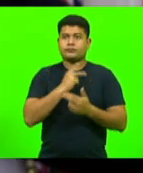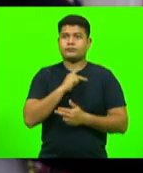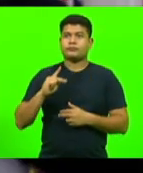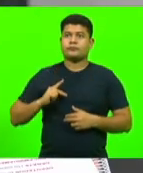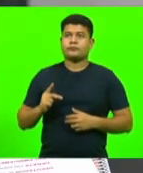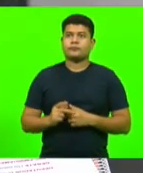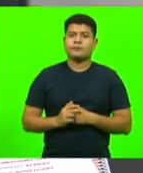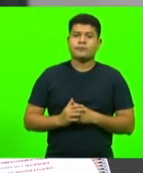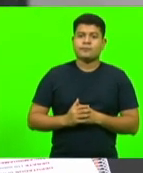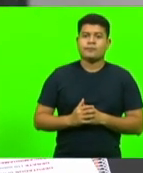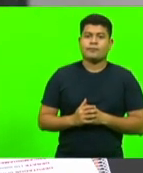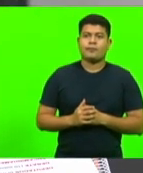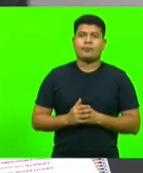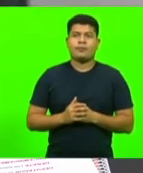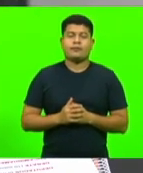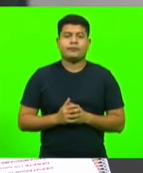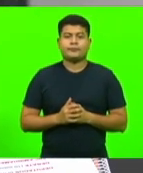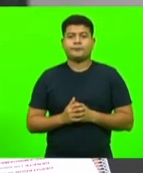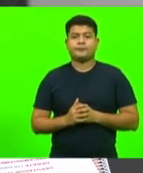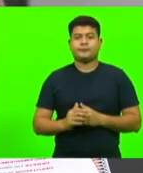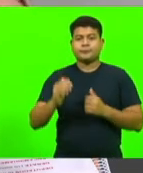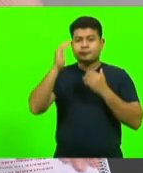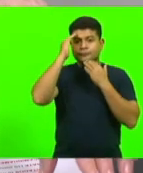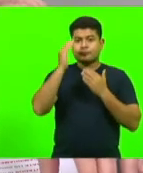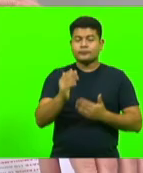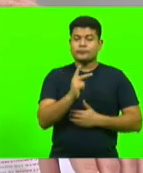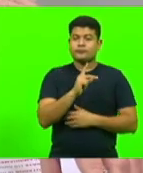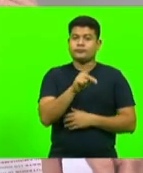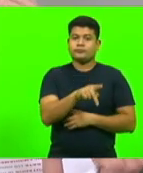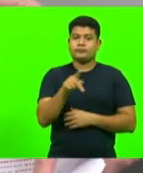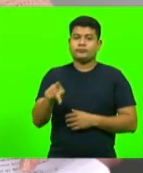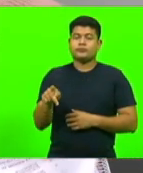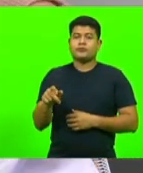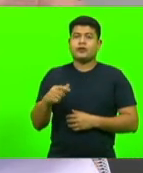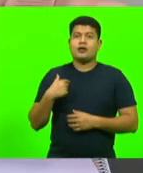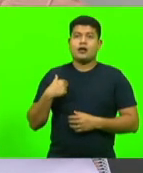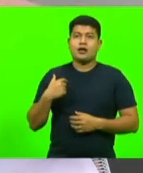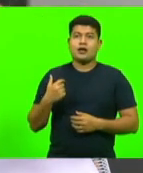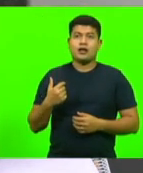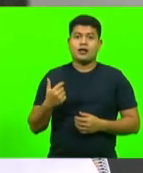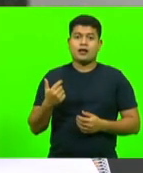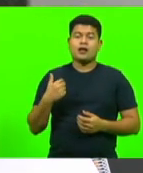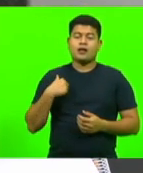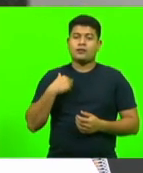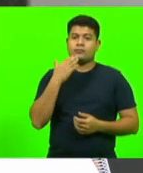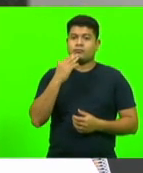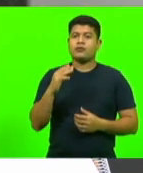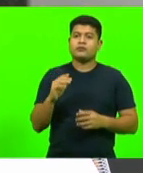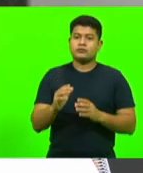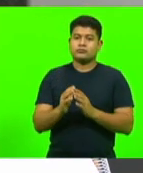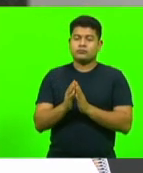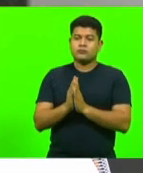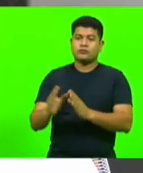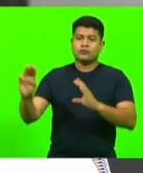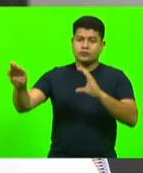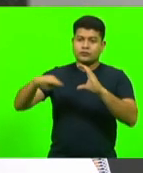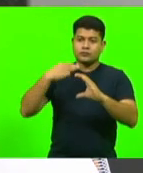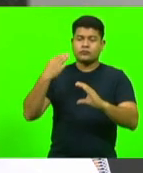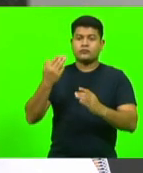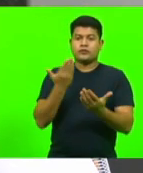E aí bom obrigada professora e eu Solicito que seja enviado esses estudos